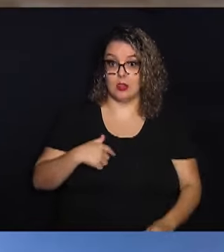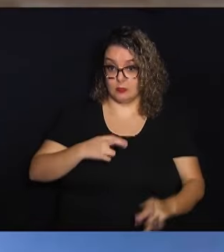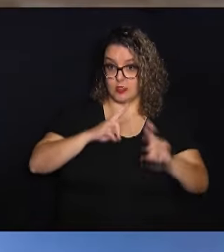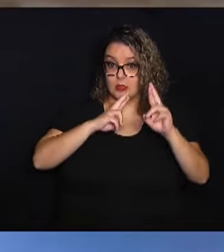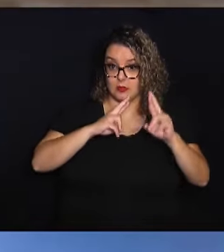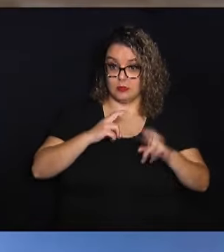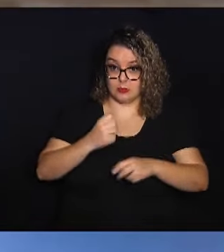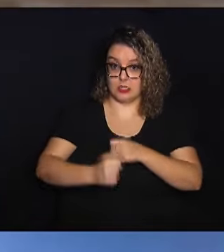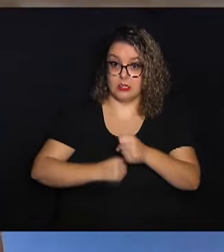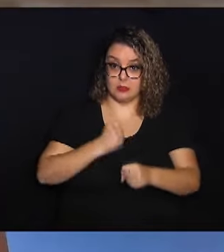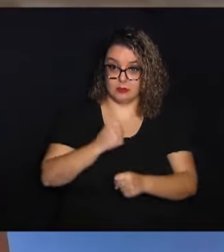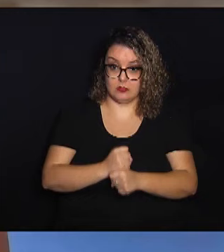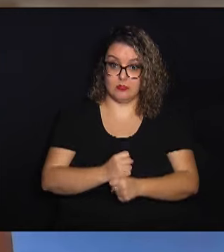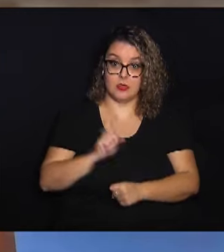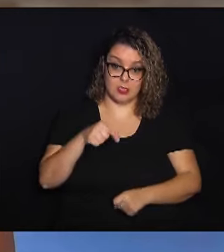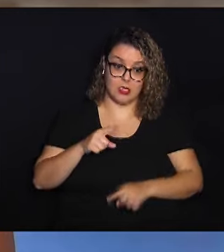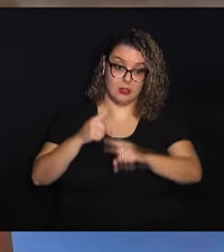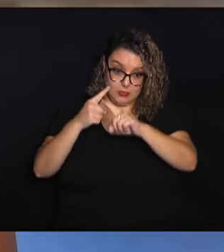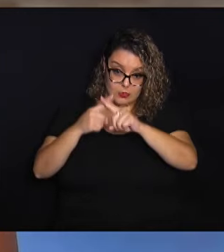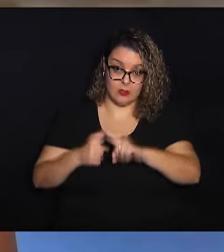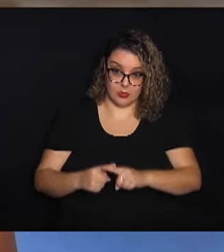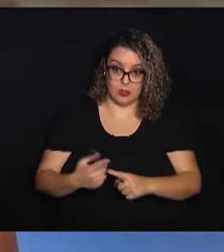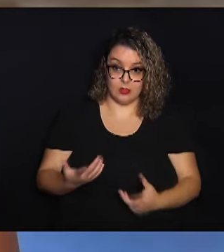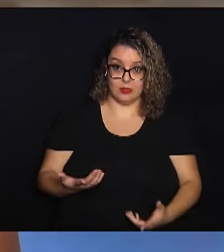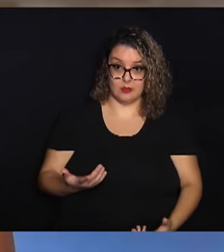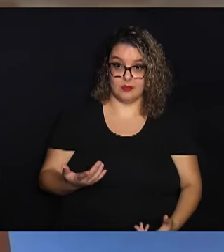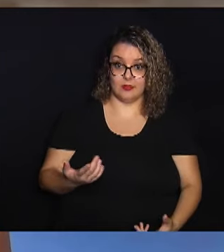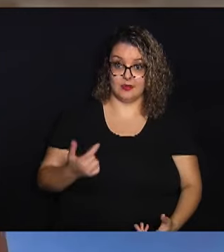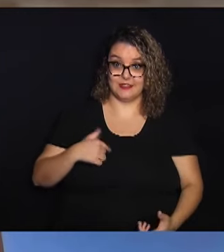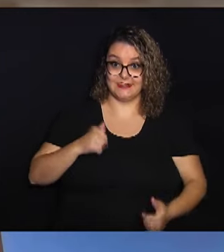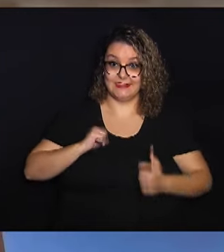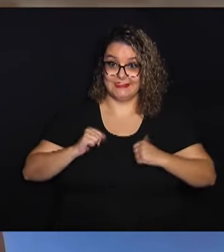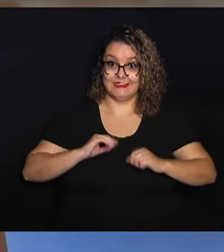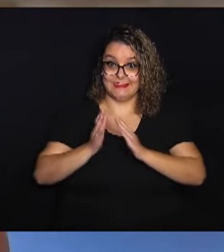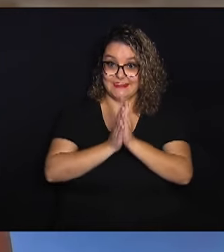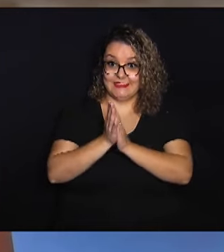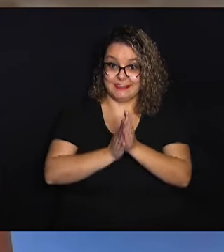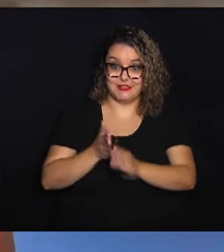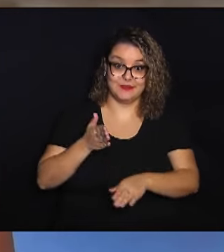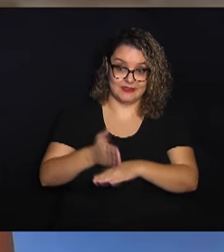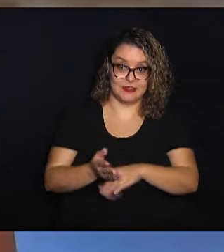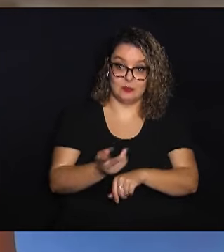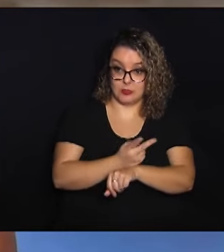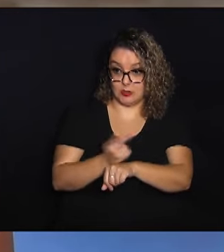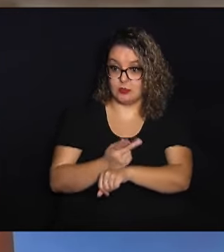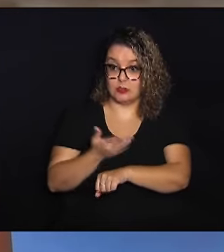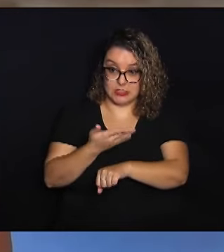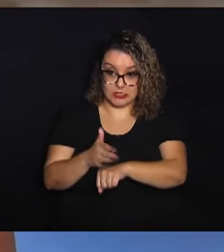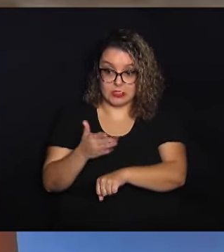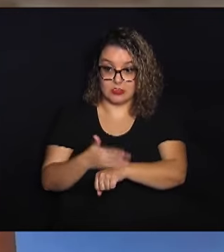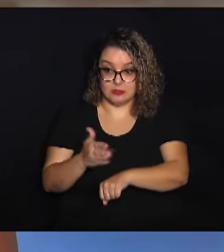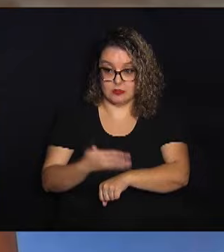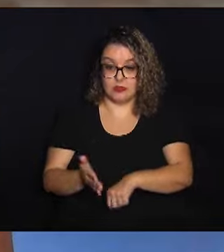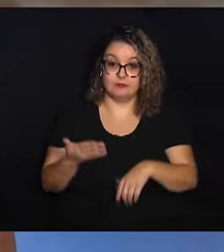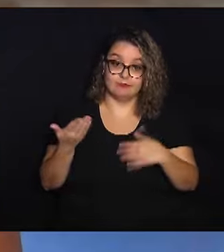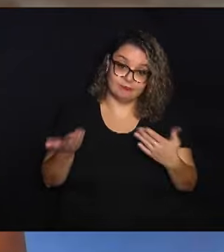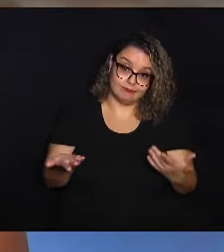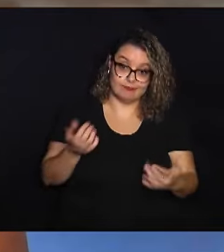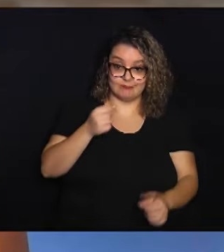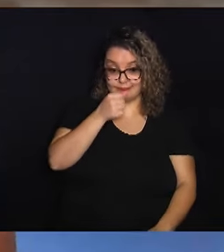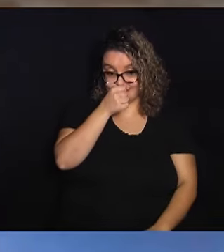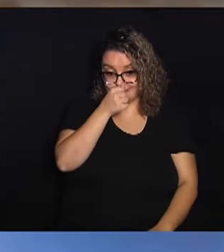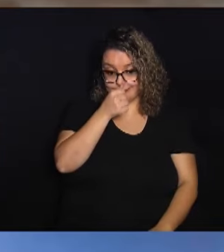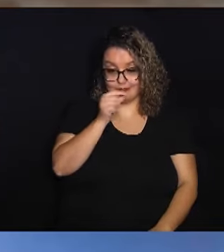esse ano já que é um campeonato que eu tô bem ansiosa para ir eu tô correndo atrás treinando só que tá um pouco